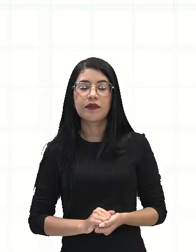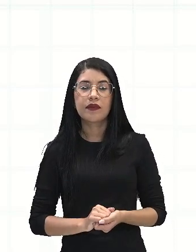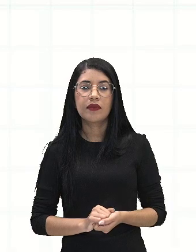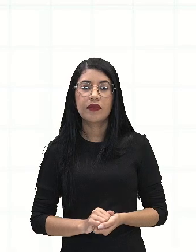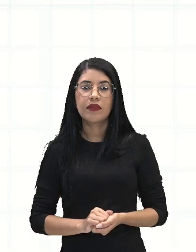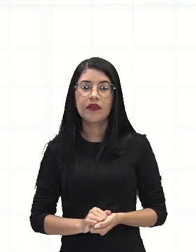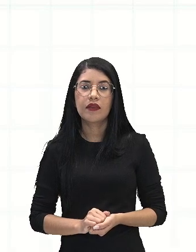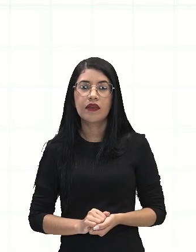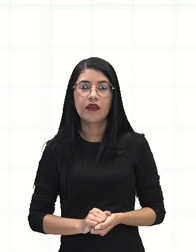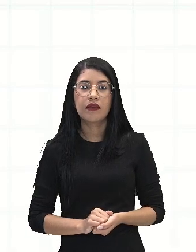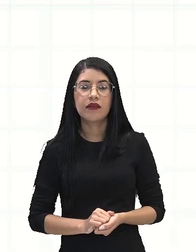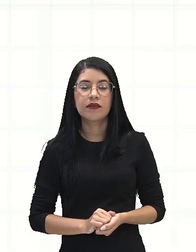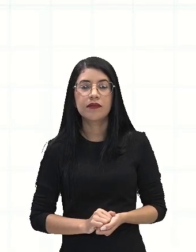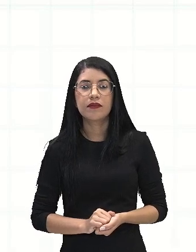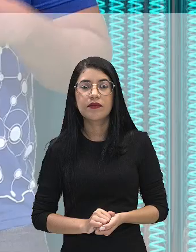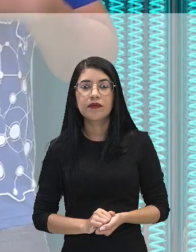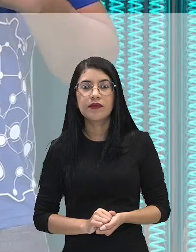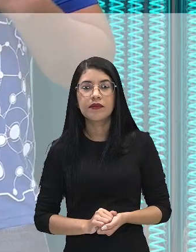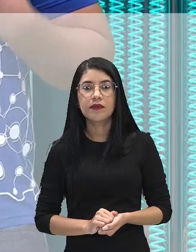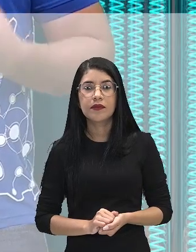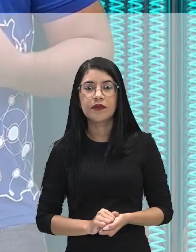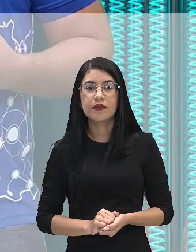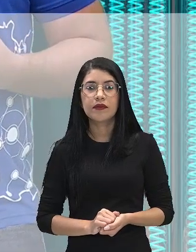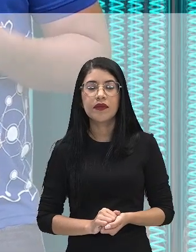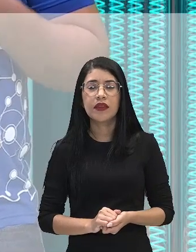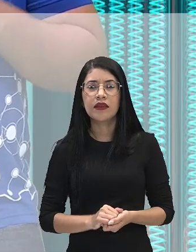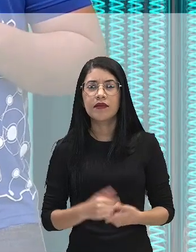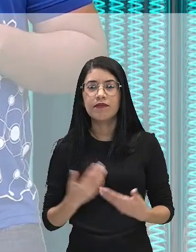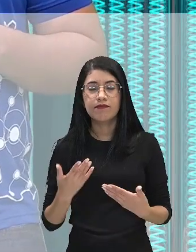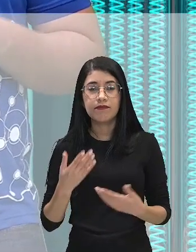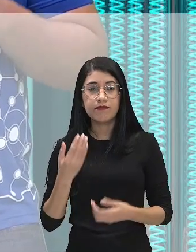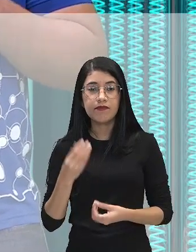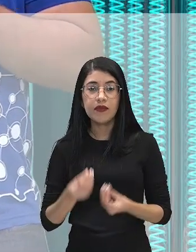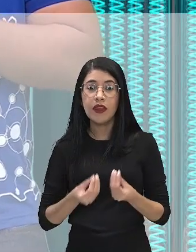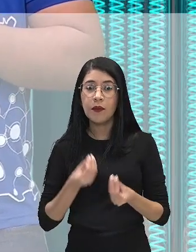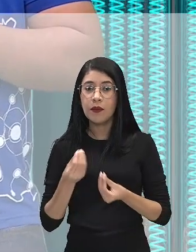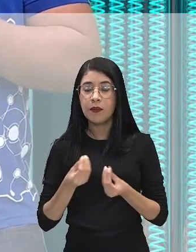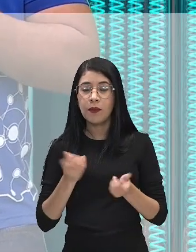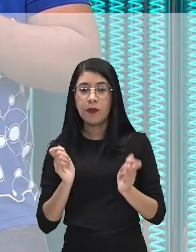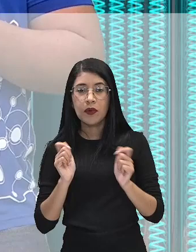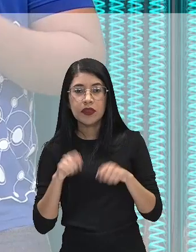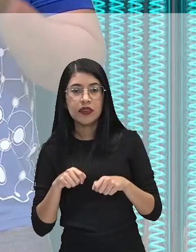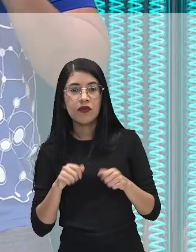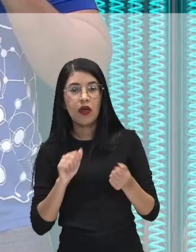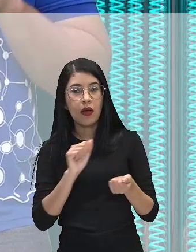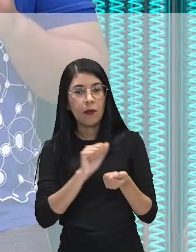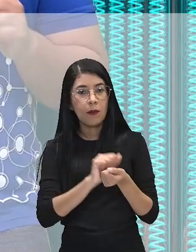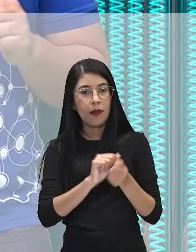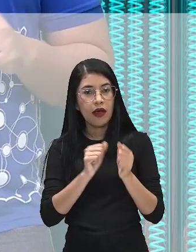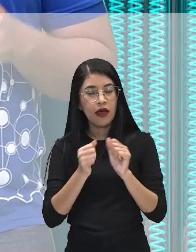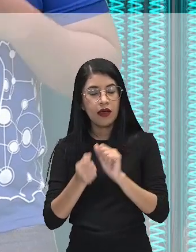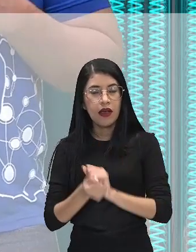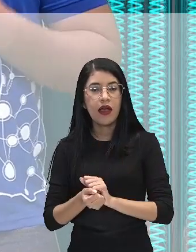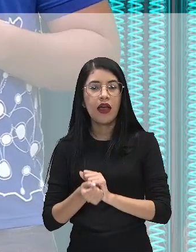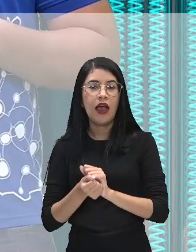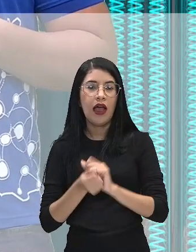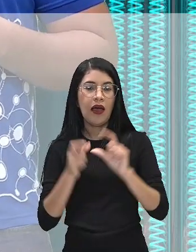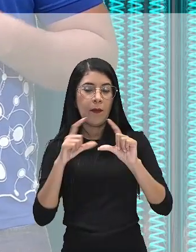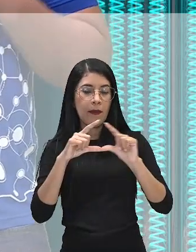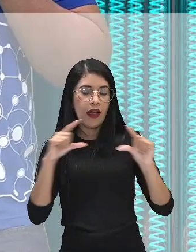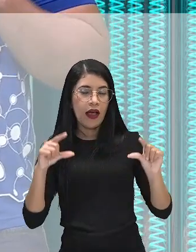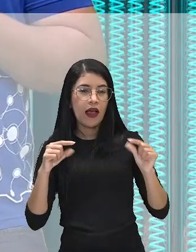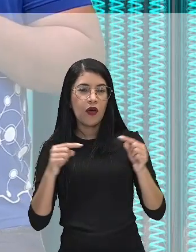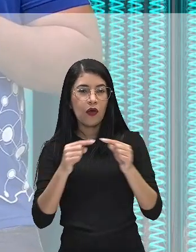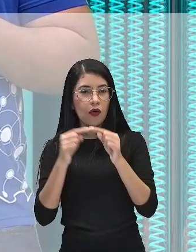questionamento aqui para vocês. Observem, como é possível adequar o enunciado que nós vimos à norma